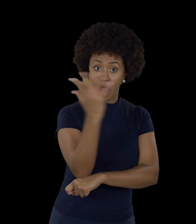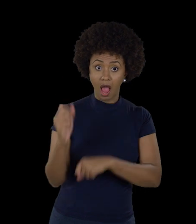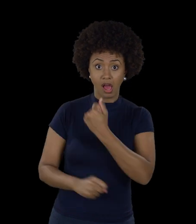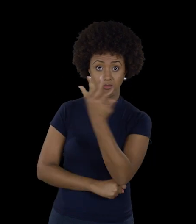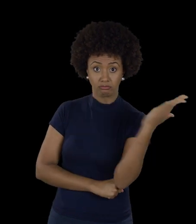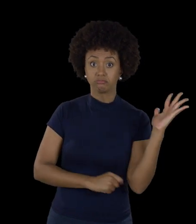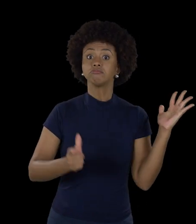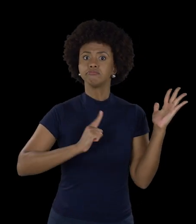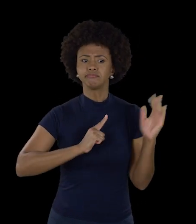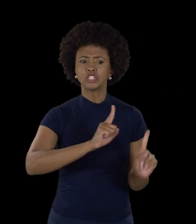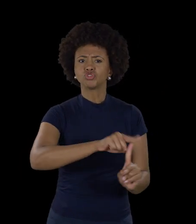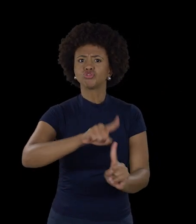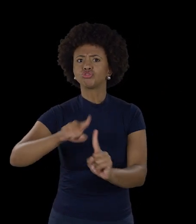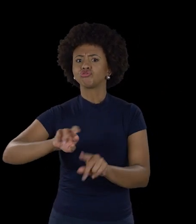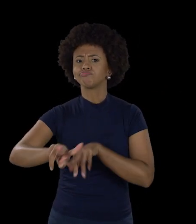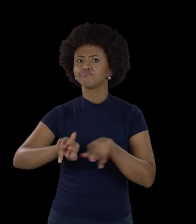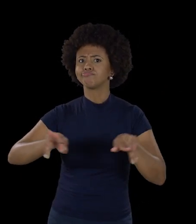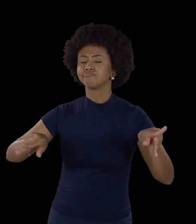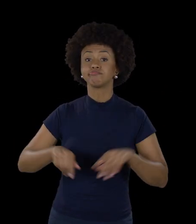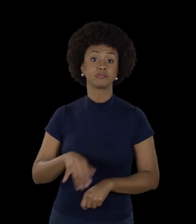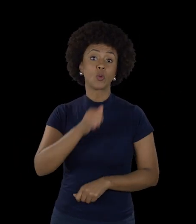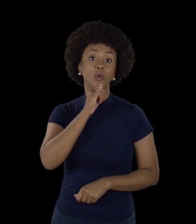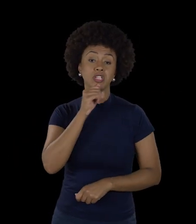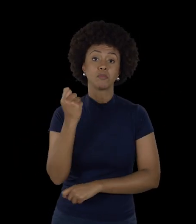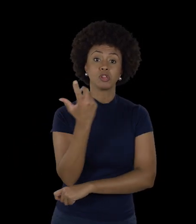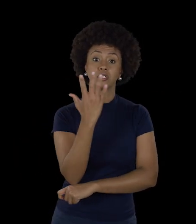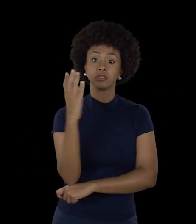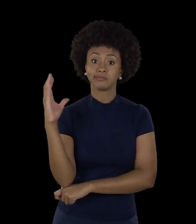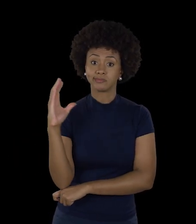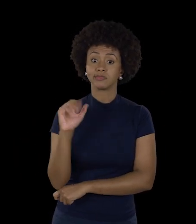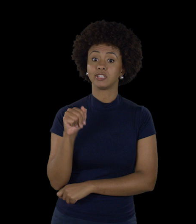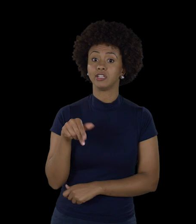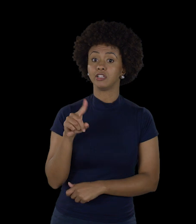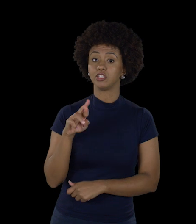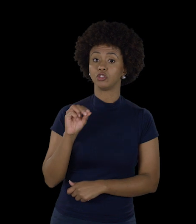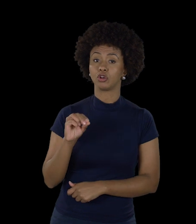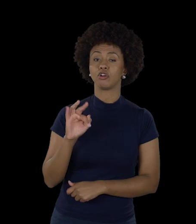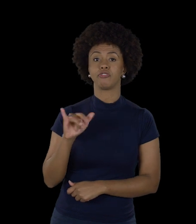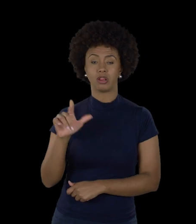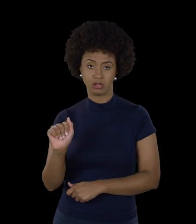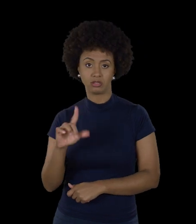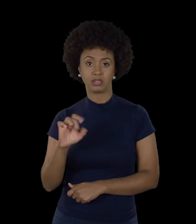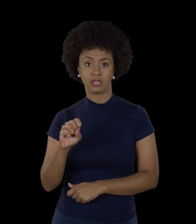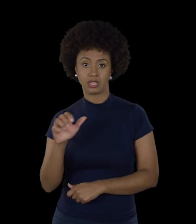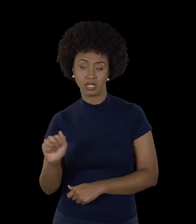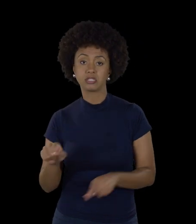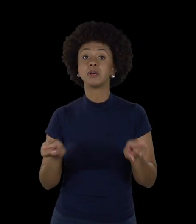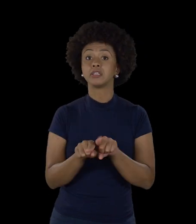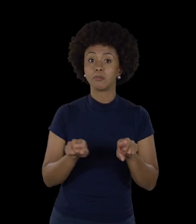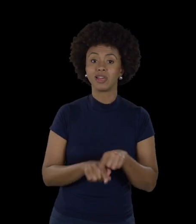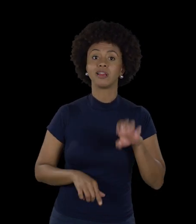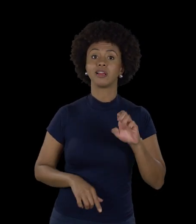suas diferenças, suas tipologias com características próprias. É o caso da floresta umbrófila densa e